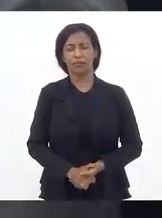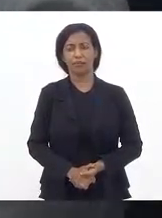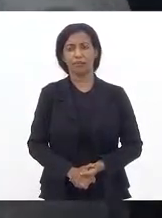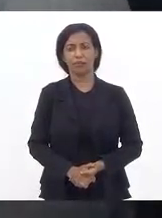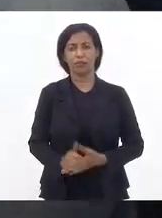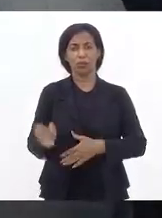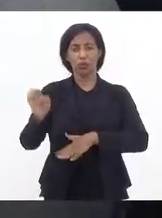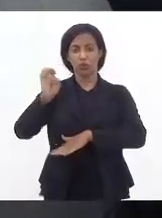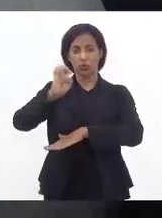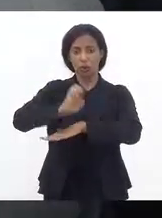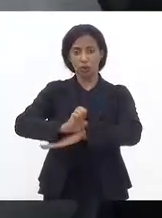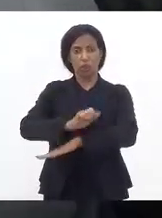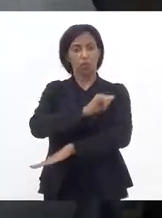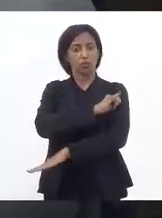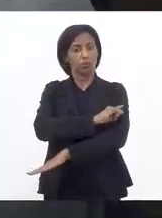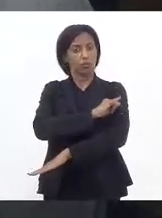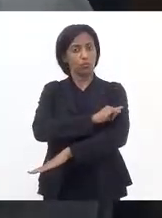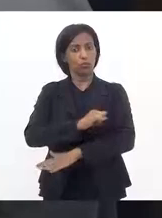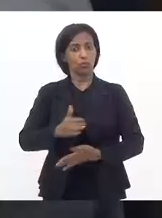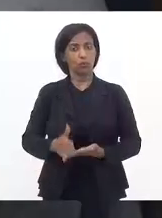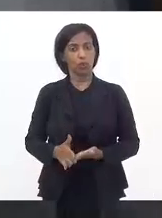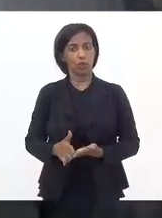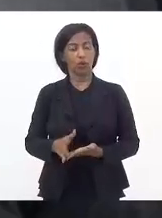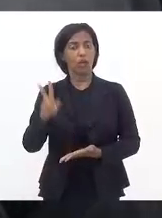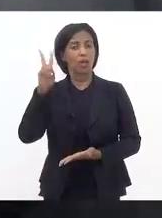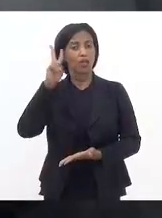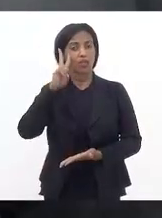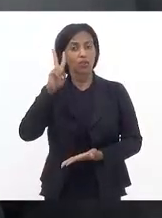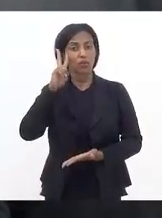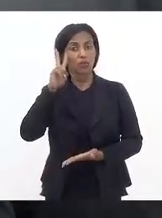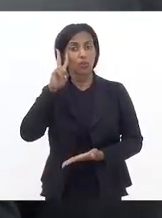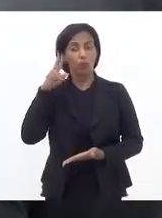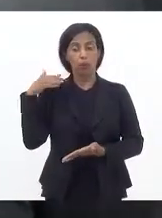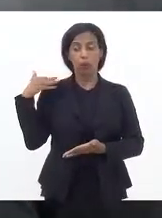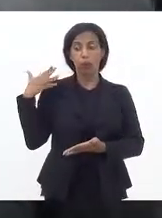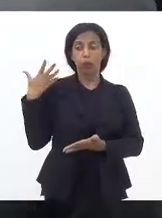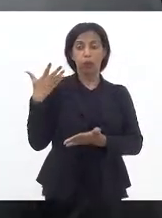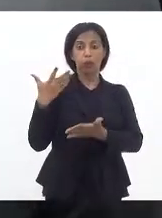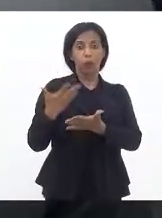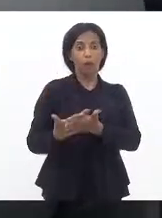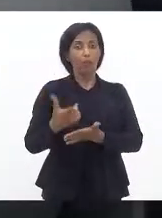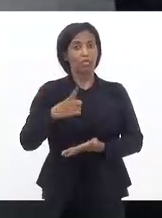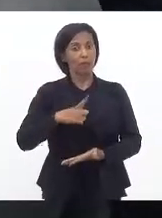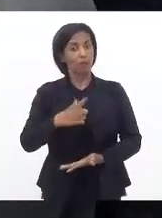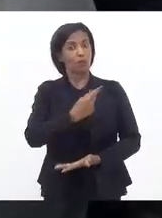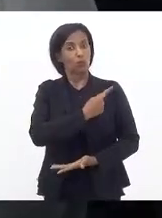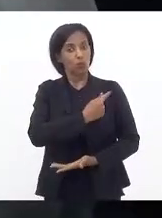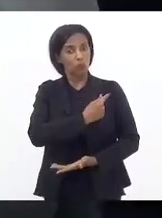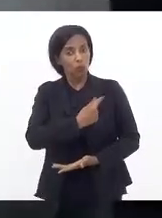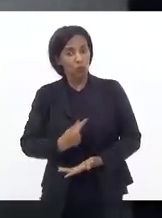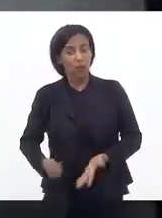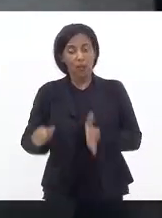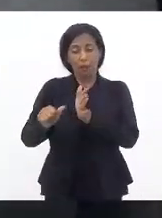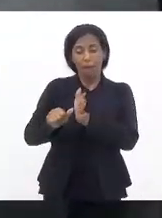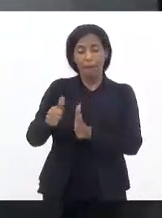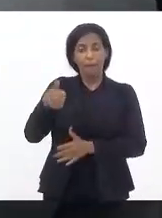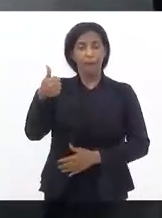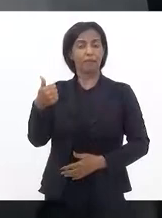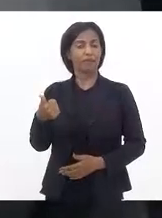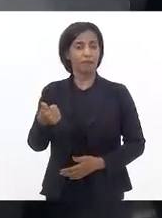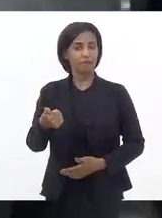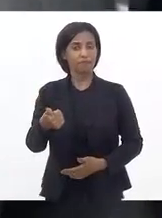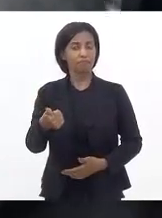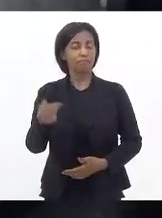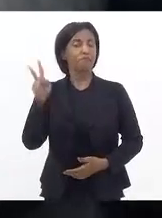e no estado do Rio de Janeiro é histórico nós temos um governador que pela primeira vez